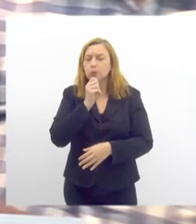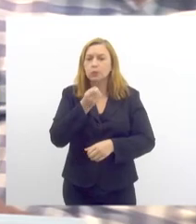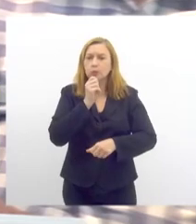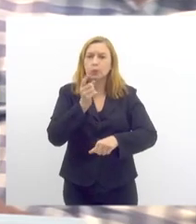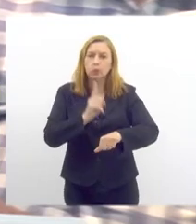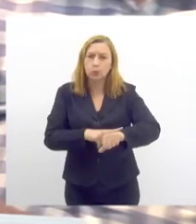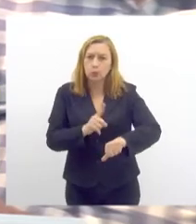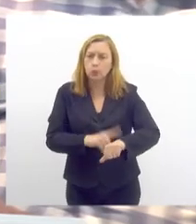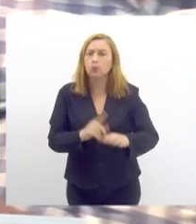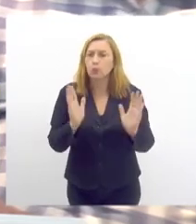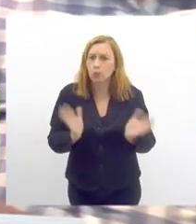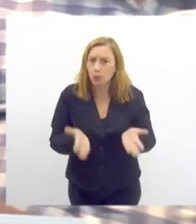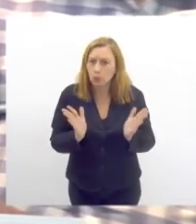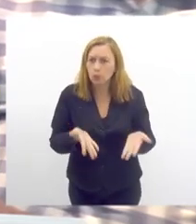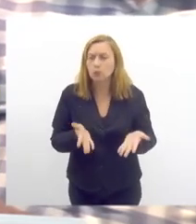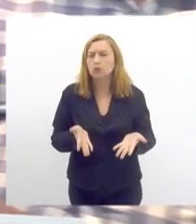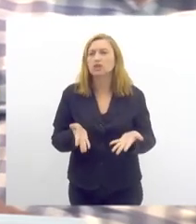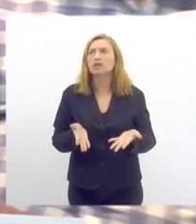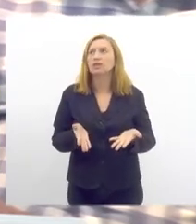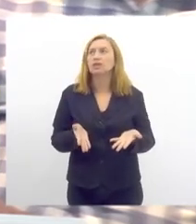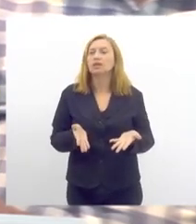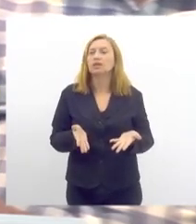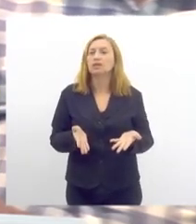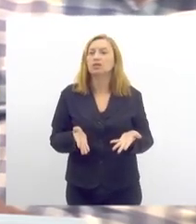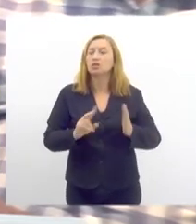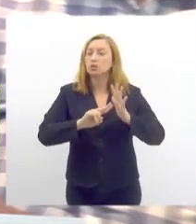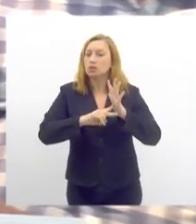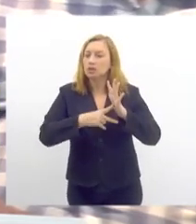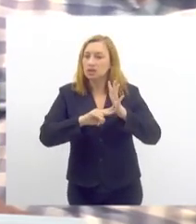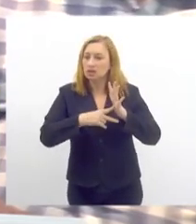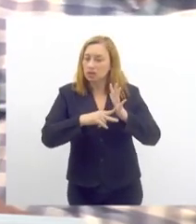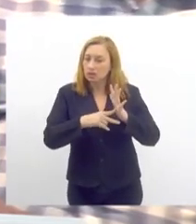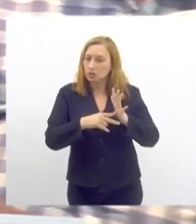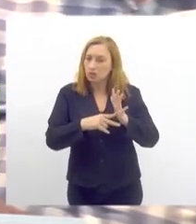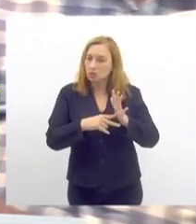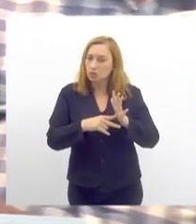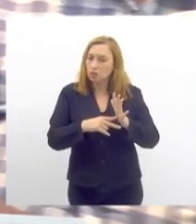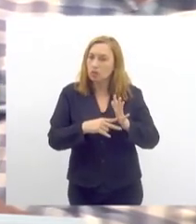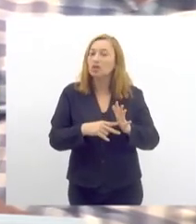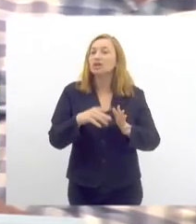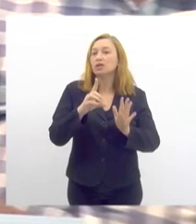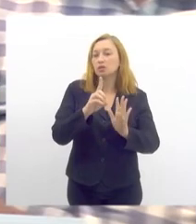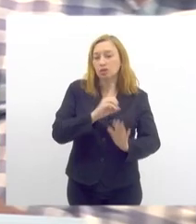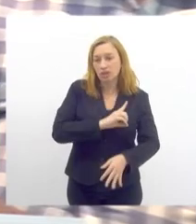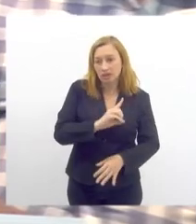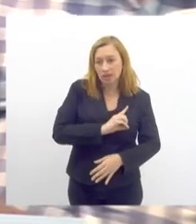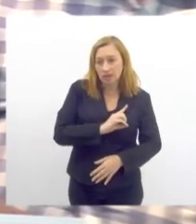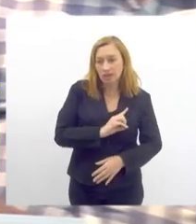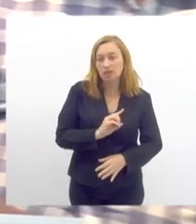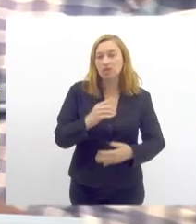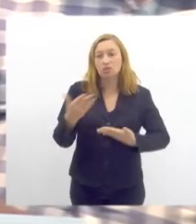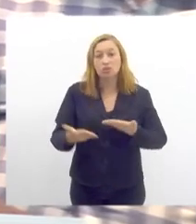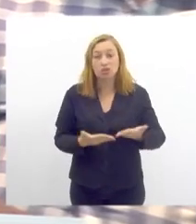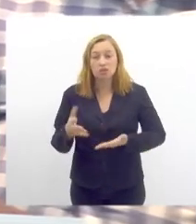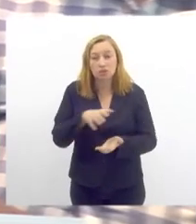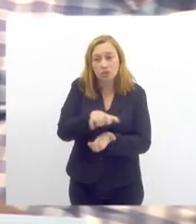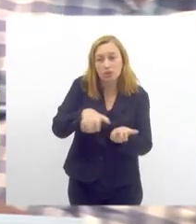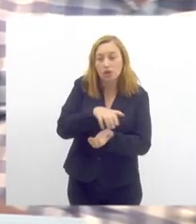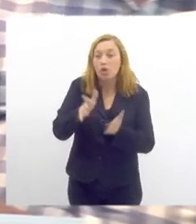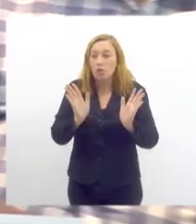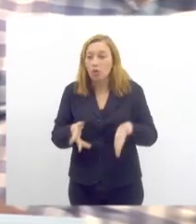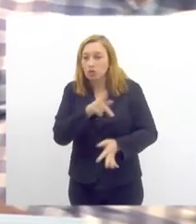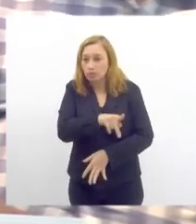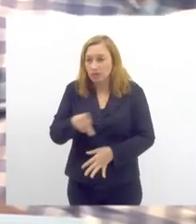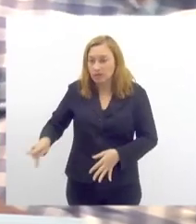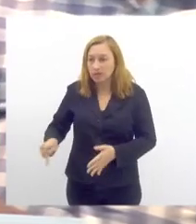gente, hoje, por exemplo, com o sindicalismo, com o sindicato do DETRAN e com os servidores em greve, hoje o presidente